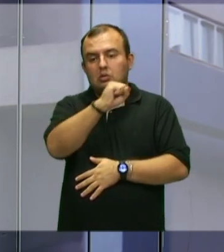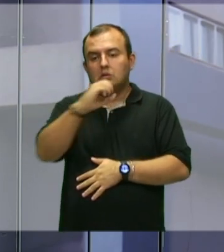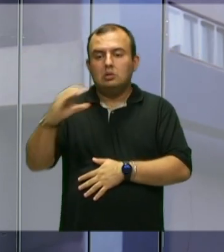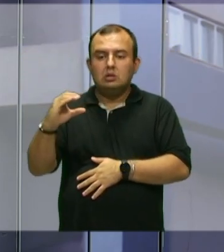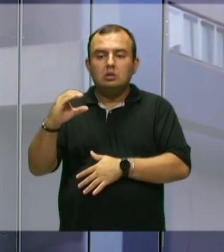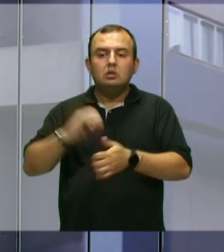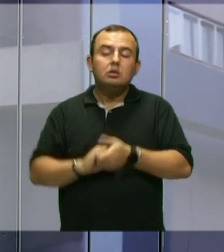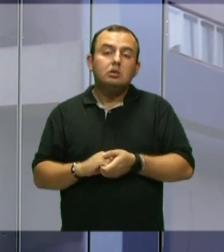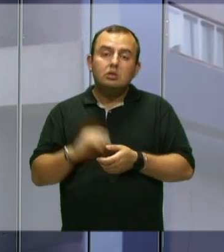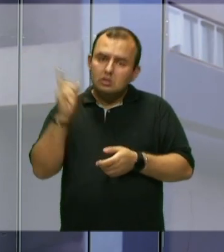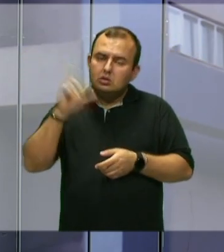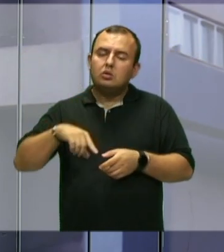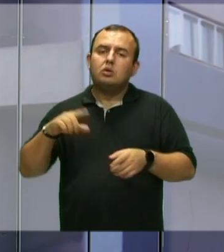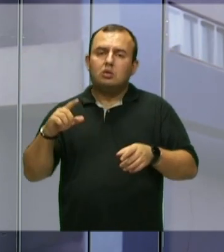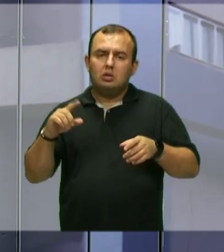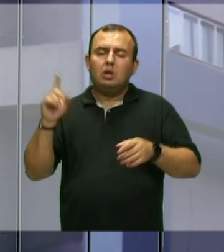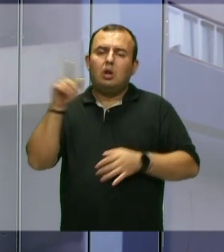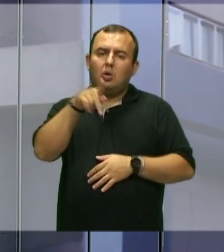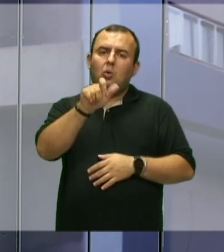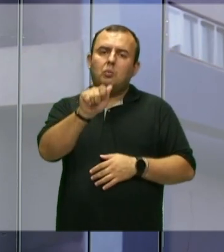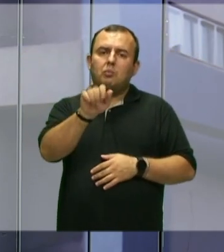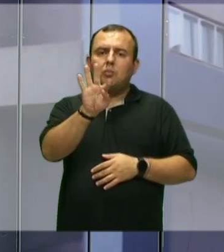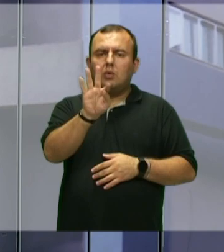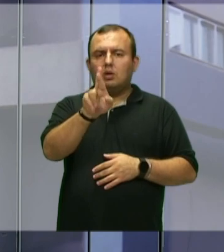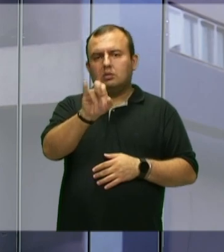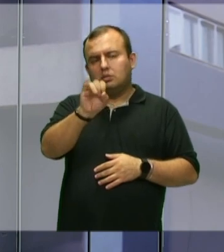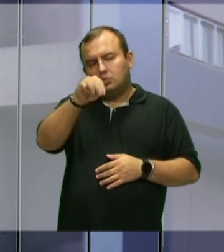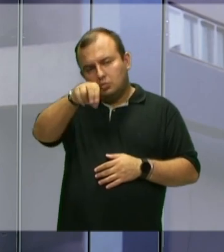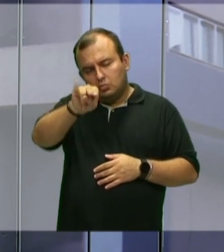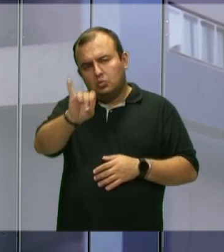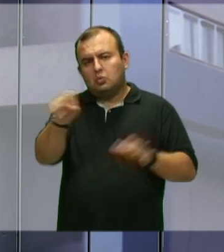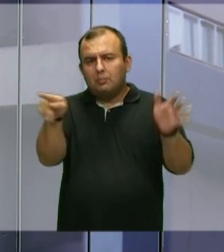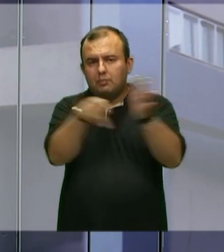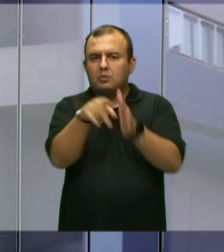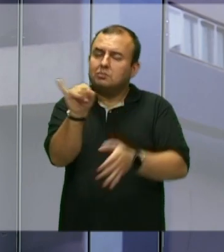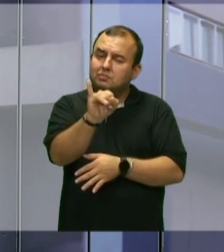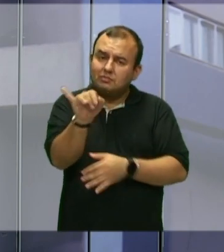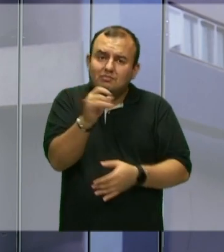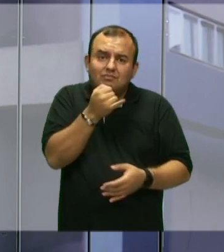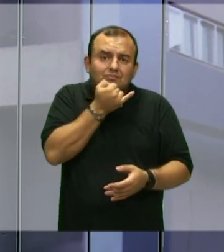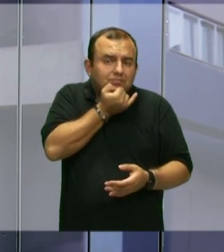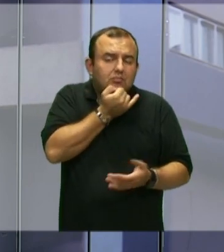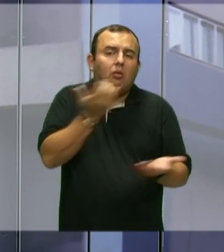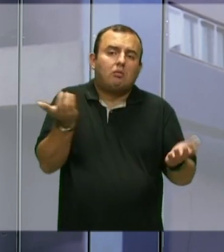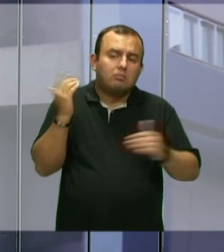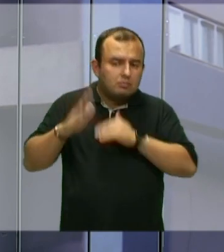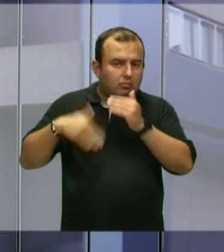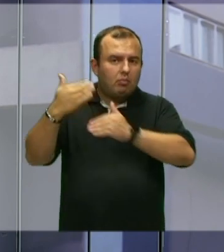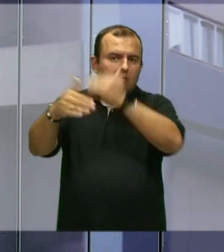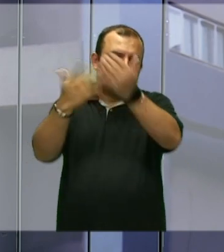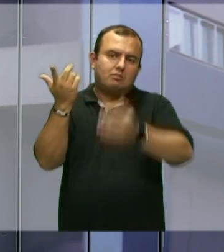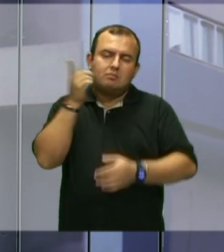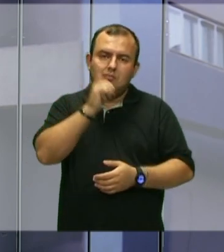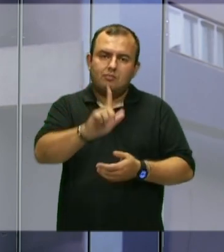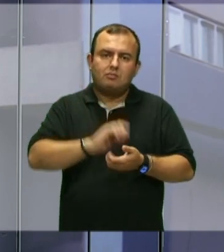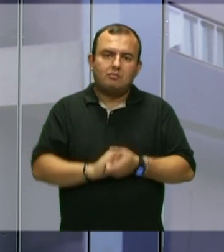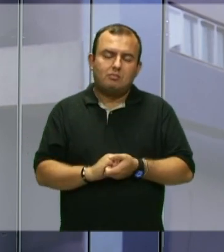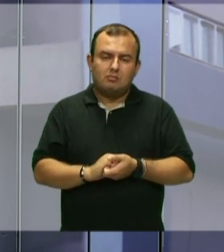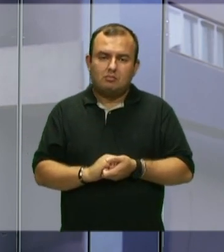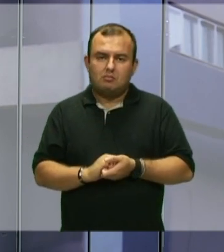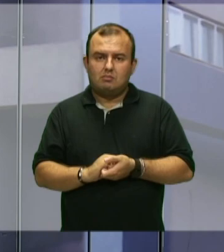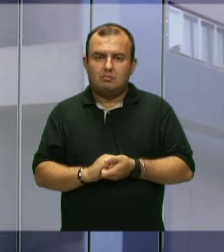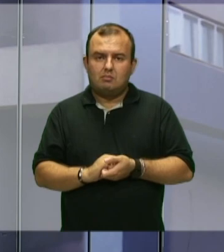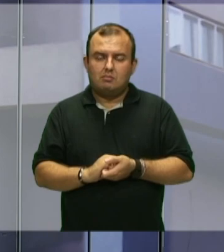Então, assim, então é um patrimônio, a marejada é um patrimônio do município de Itajaí. E, infelizmente, a gente não conseguiu avançar e nós não